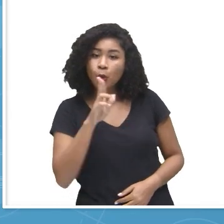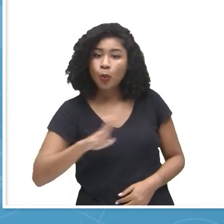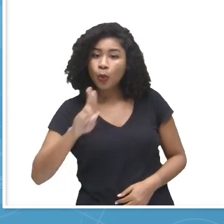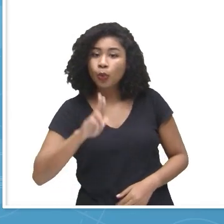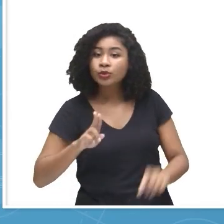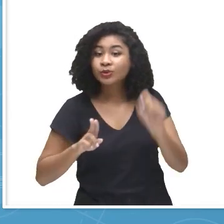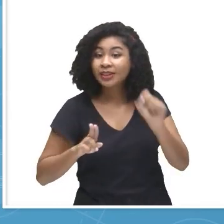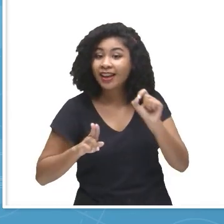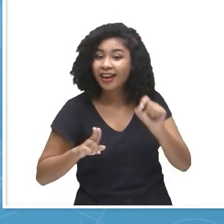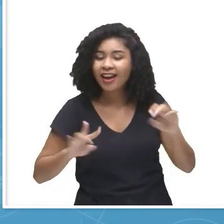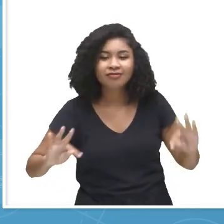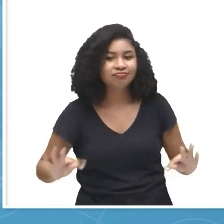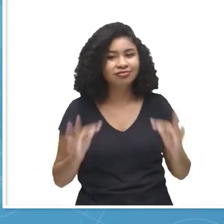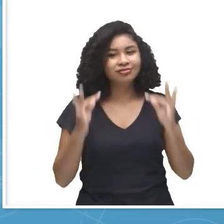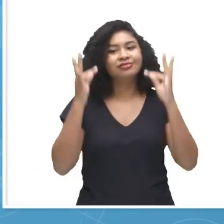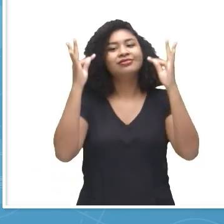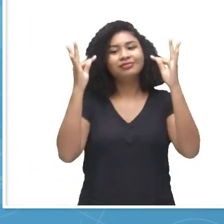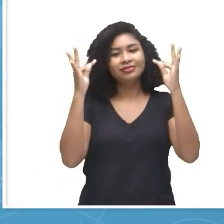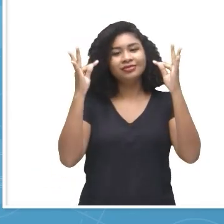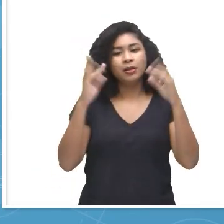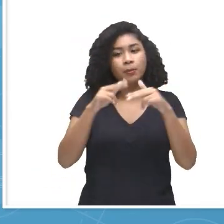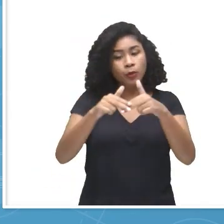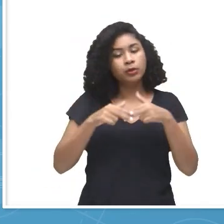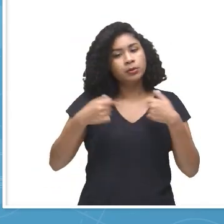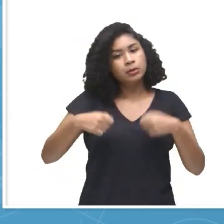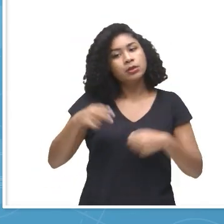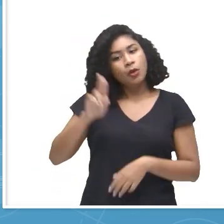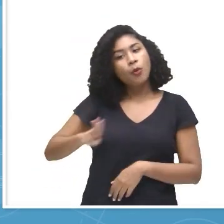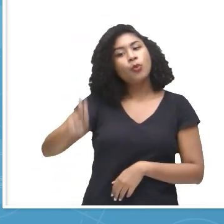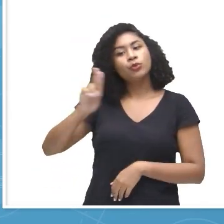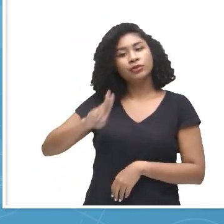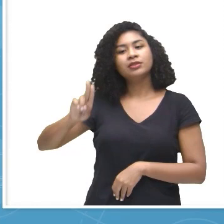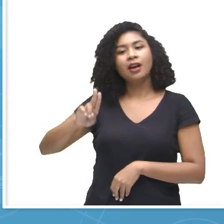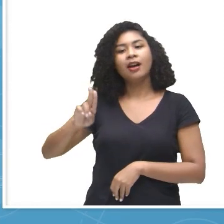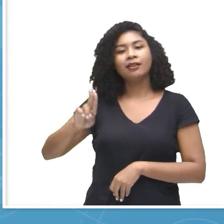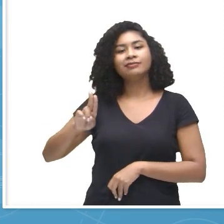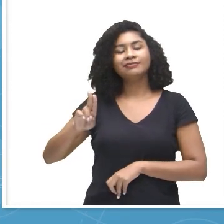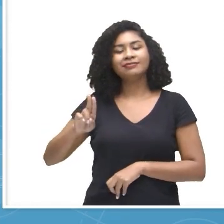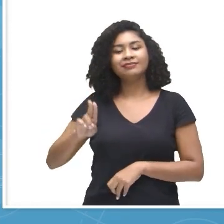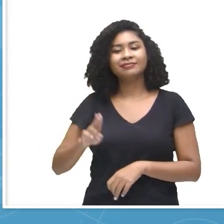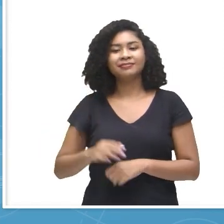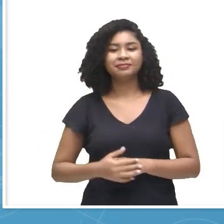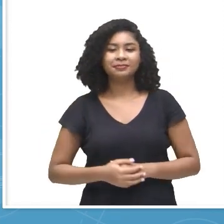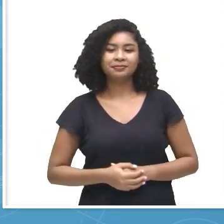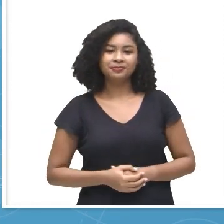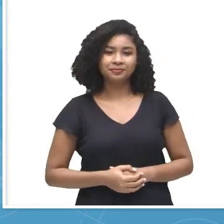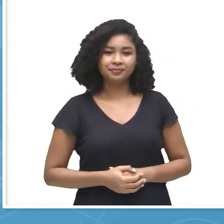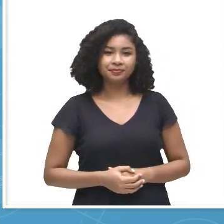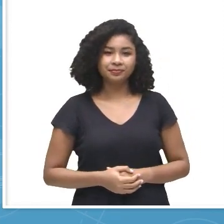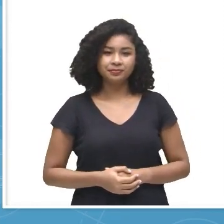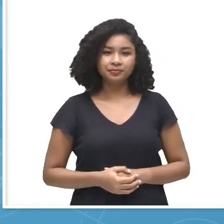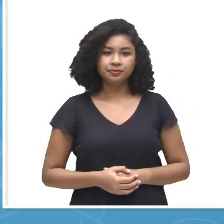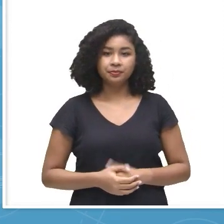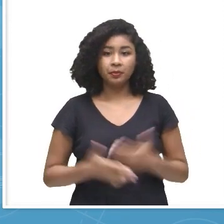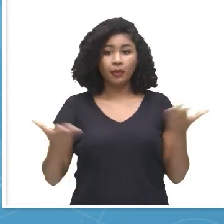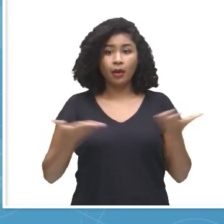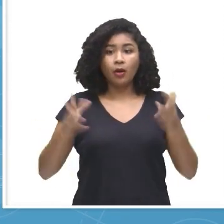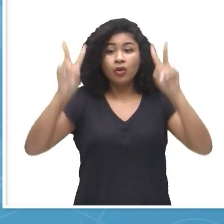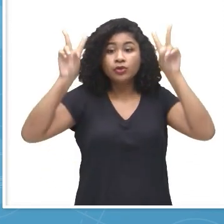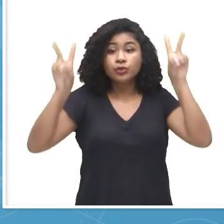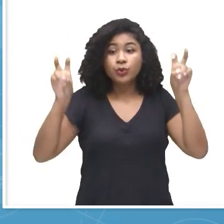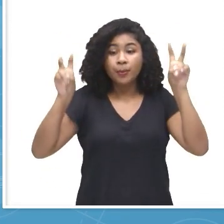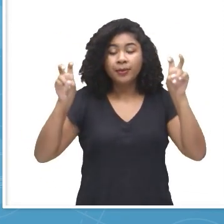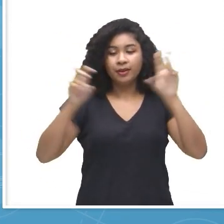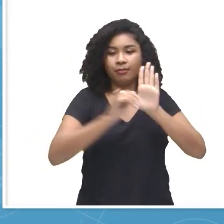tecnologia a nosso favor, que foi o que aconteceu também com o desenho. E agora vamos conversar sobre a propaganda. O que é mesmo